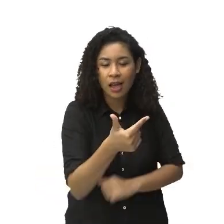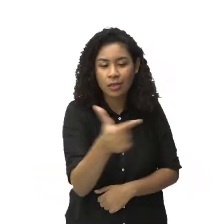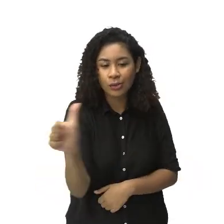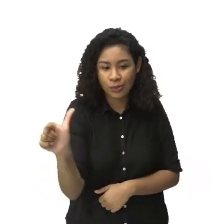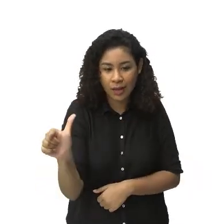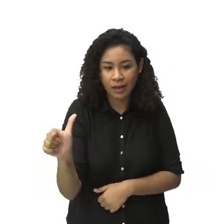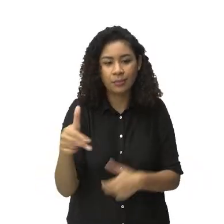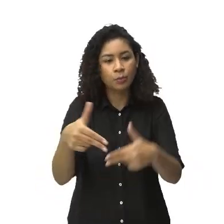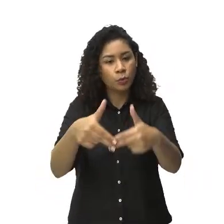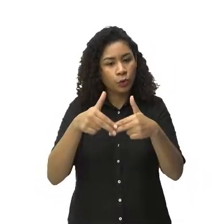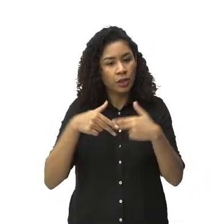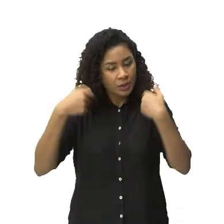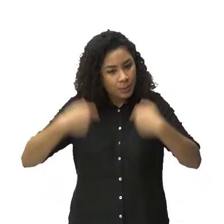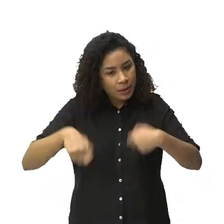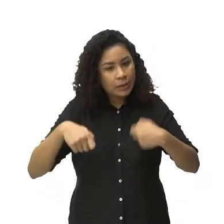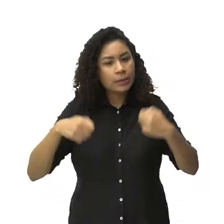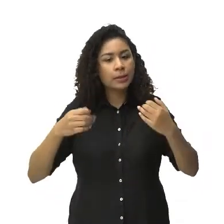ó.